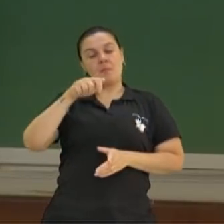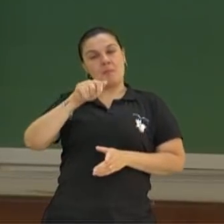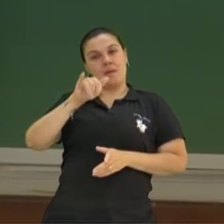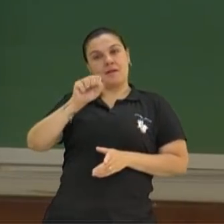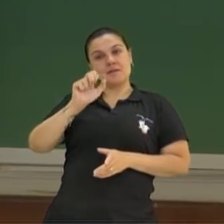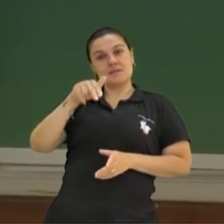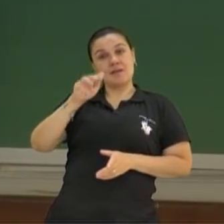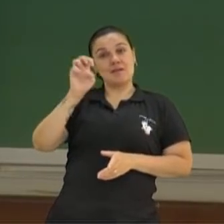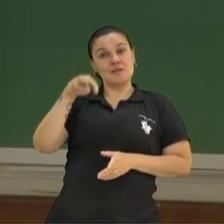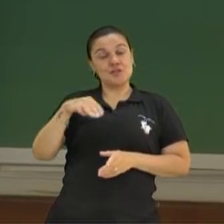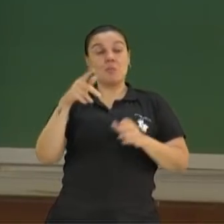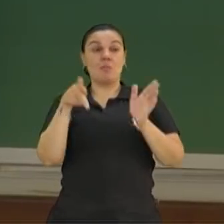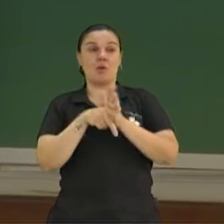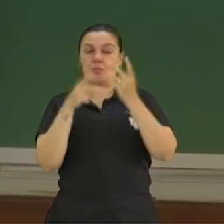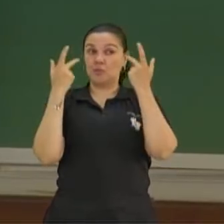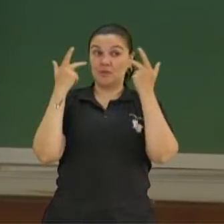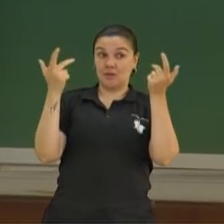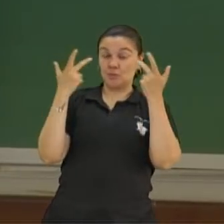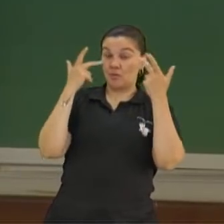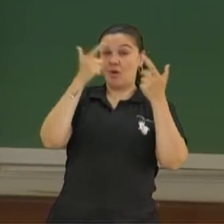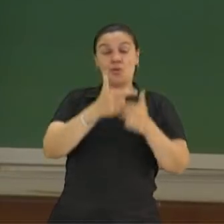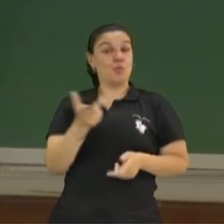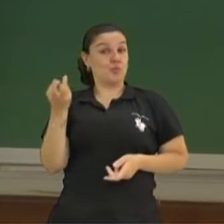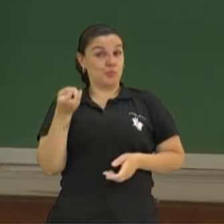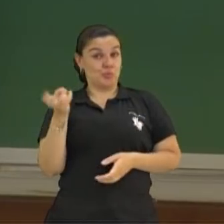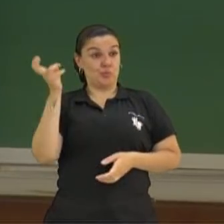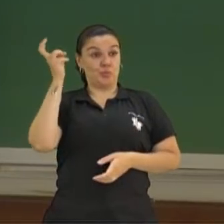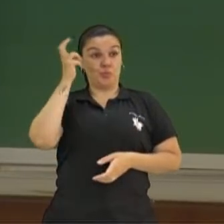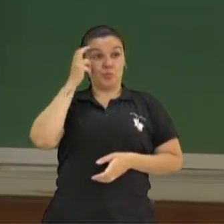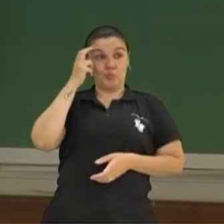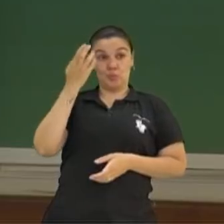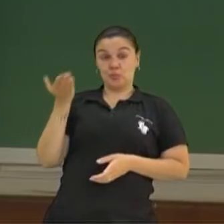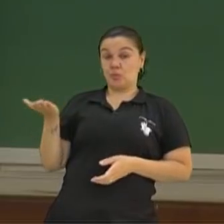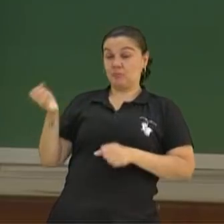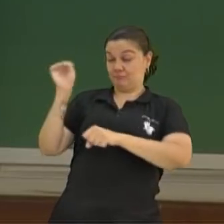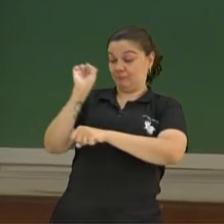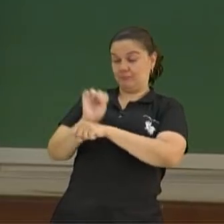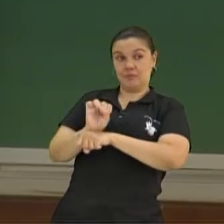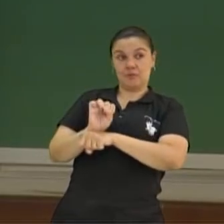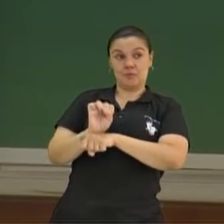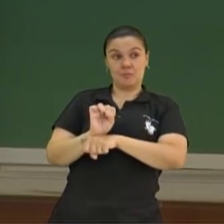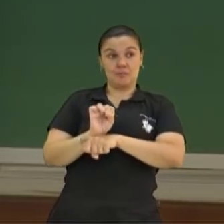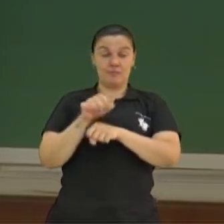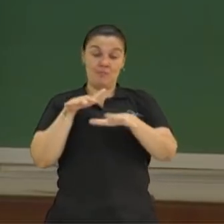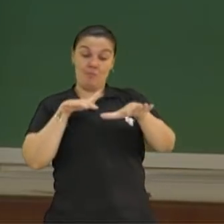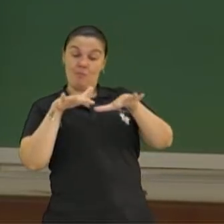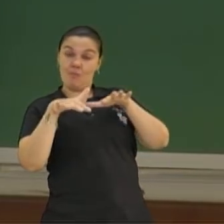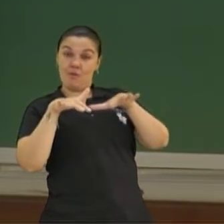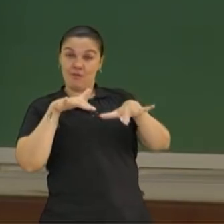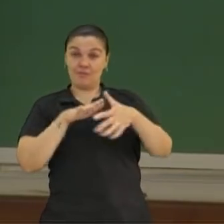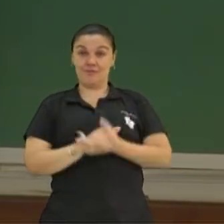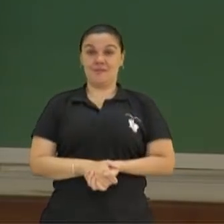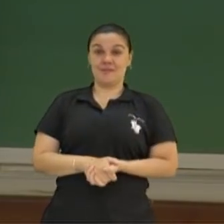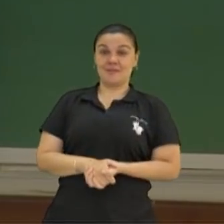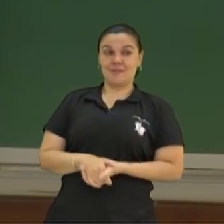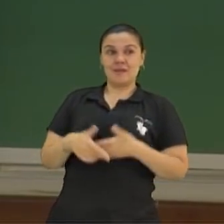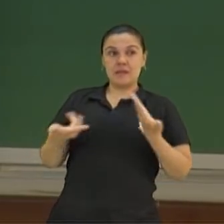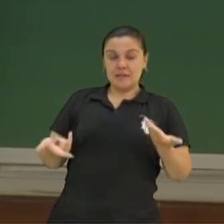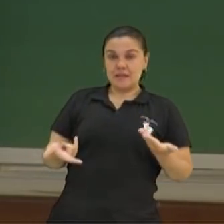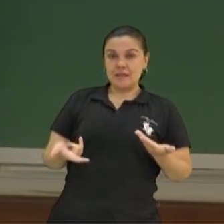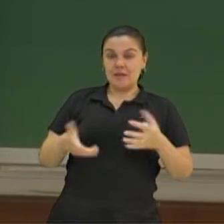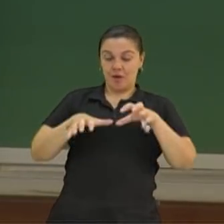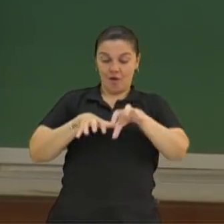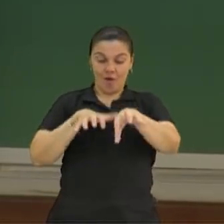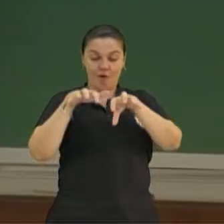elementos naturais, elementos culturais, elementos fixos, elementos móveis, que estão